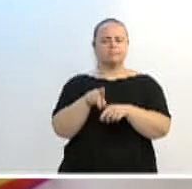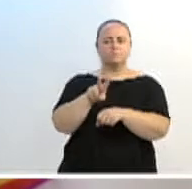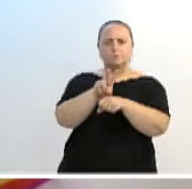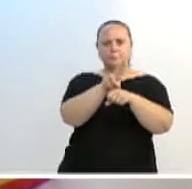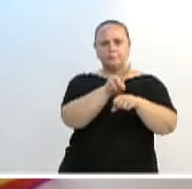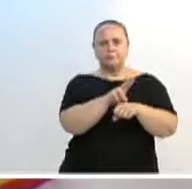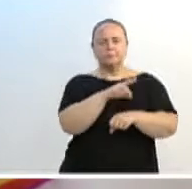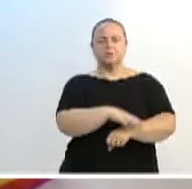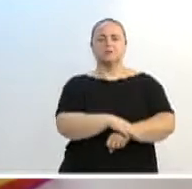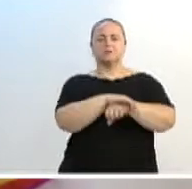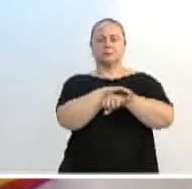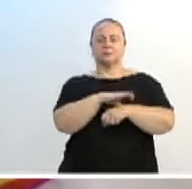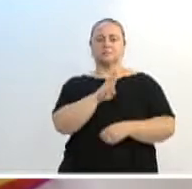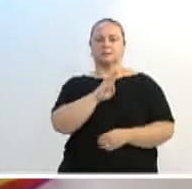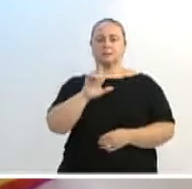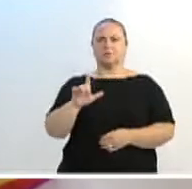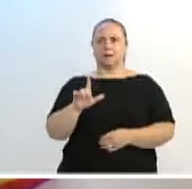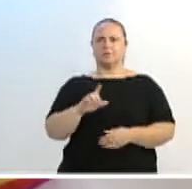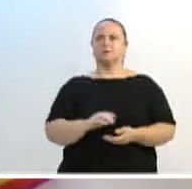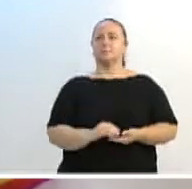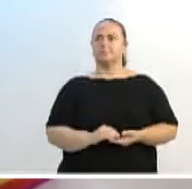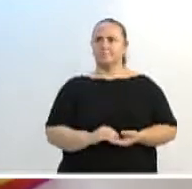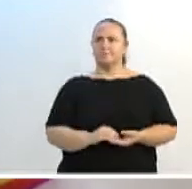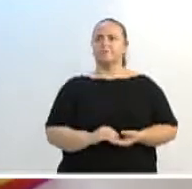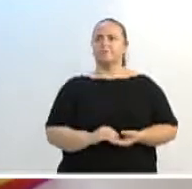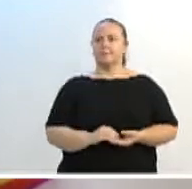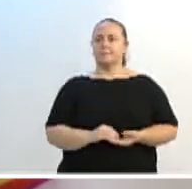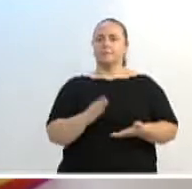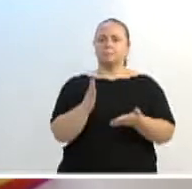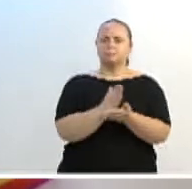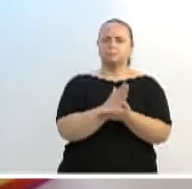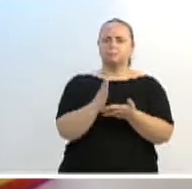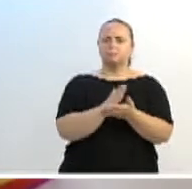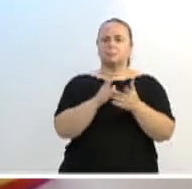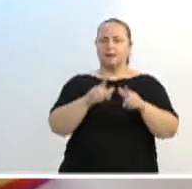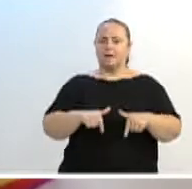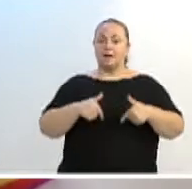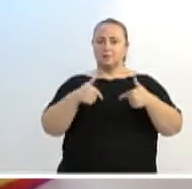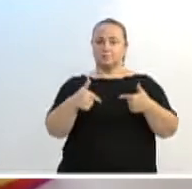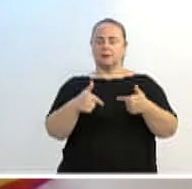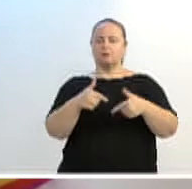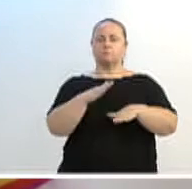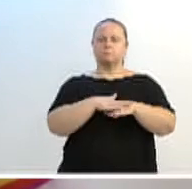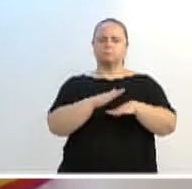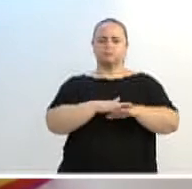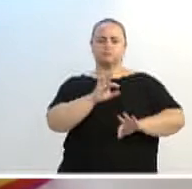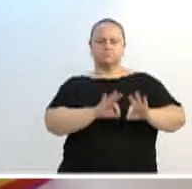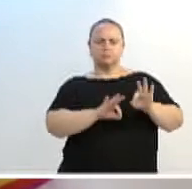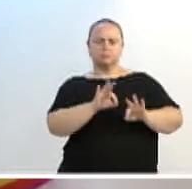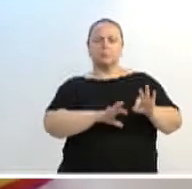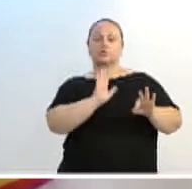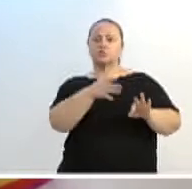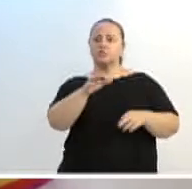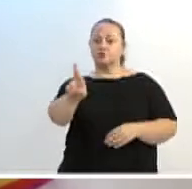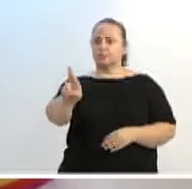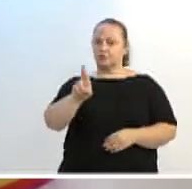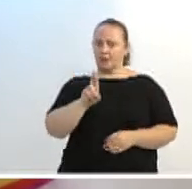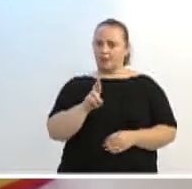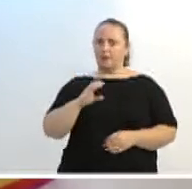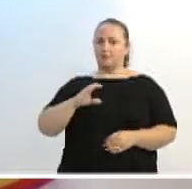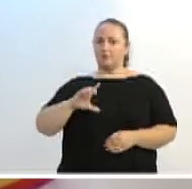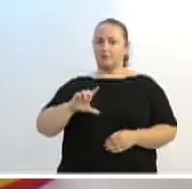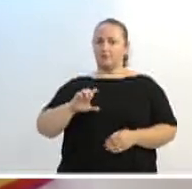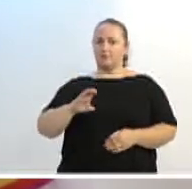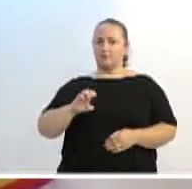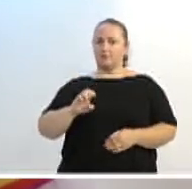né? Então, a gente colocou algumas ações, inclusive já tive retorno do comandante Cleber referente a essas